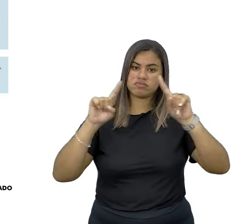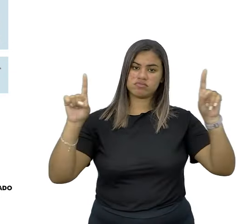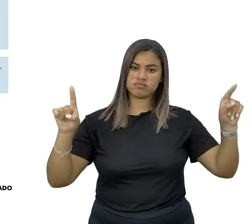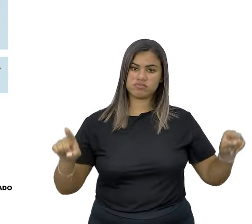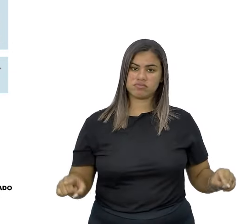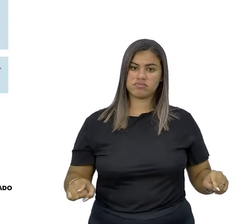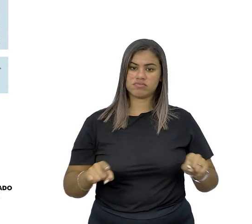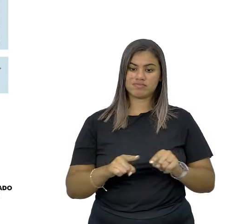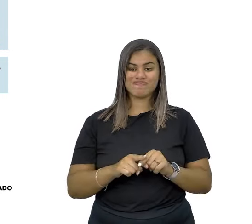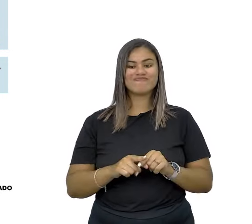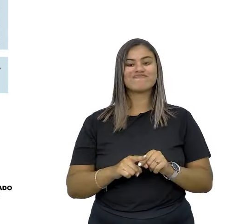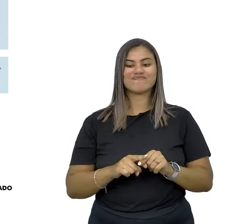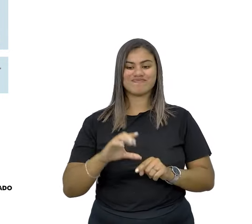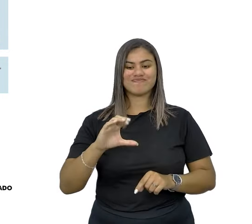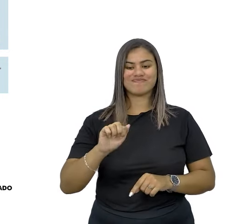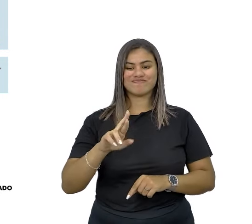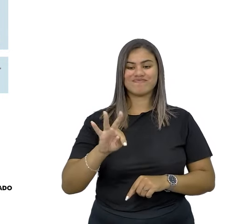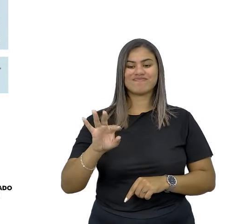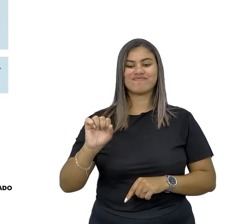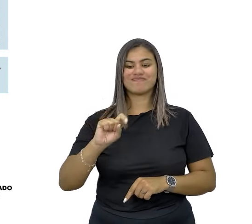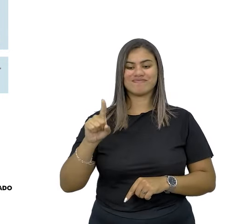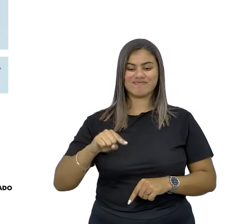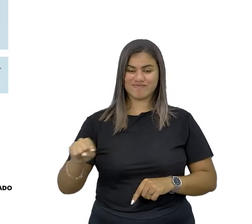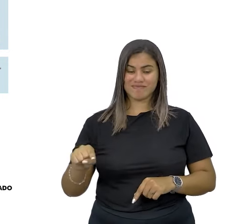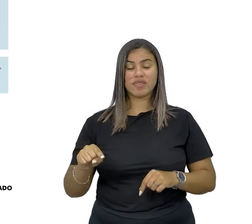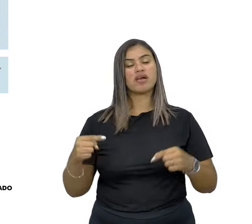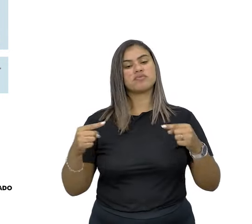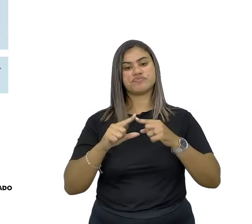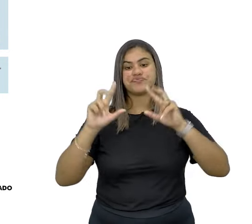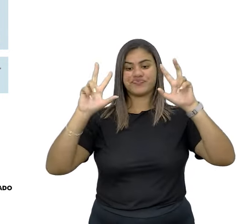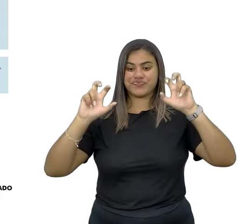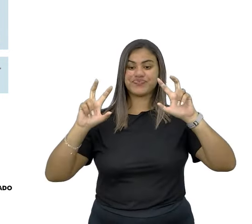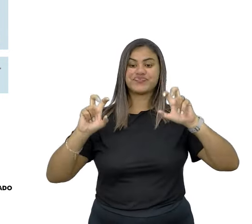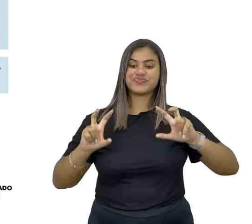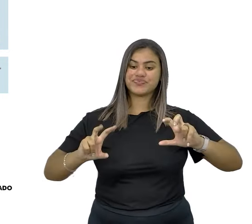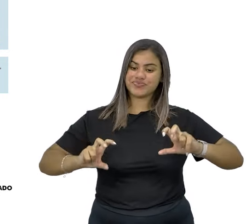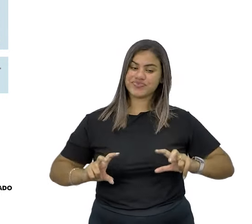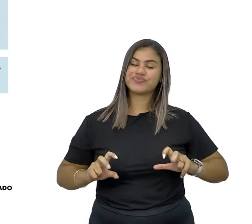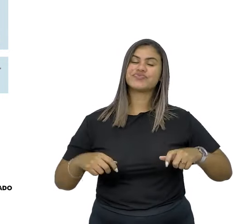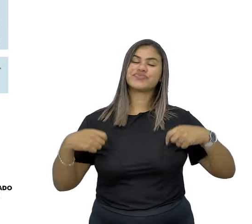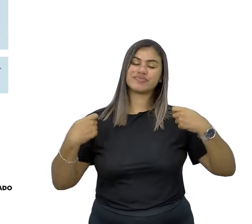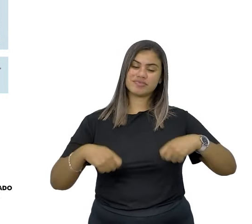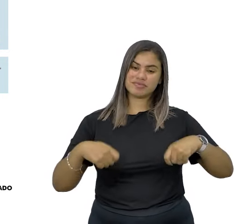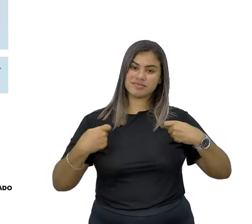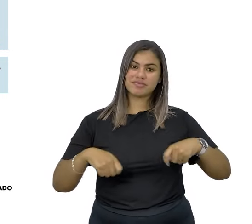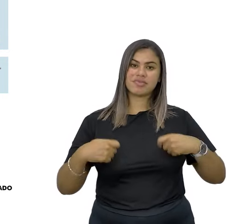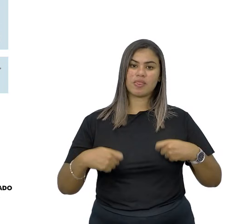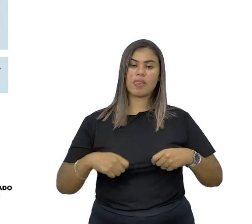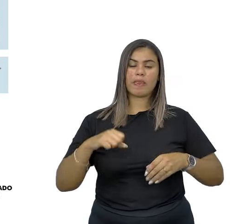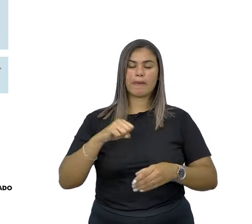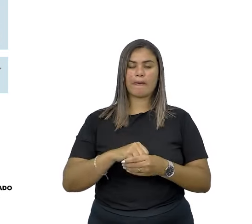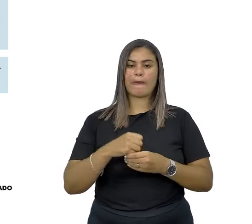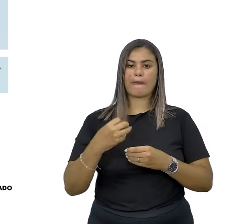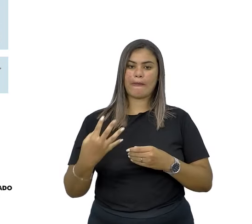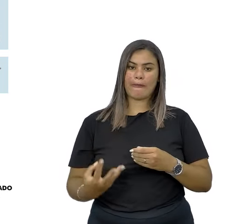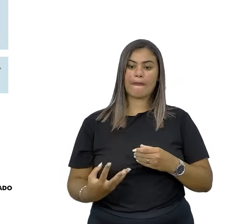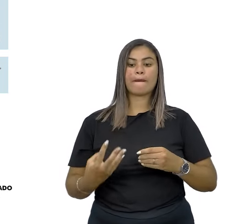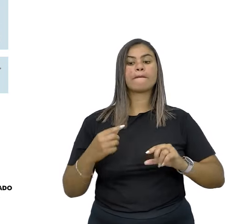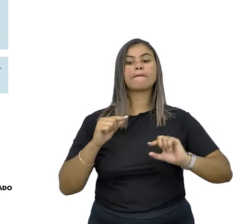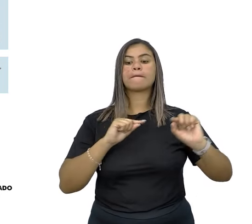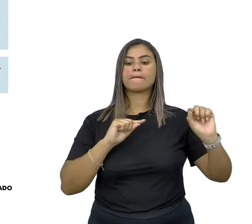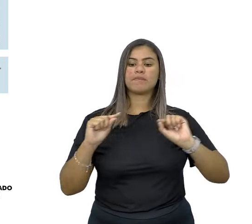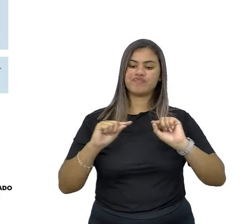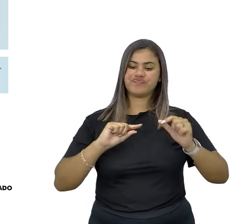para esses alunos, com o quê? Com os temas, né, que seriam necessários para esse conteúdo, que é o conteúdo que